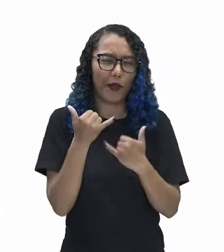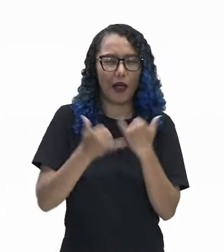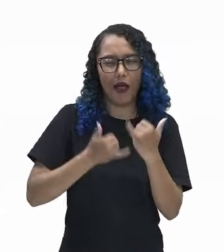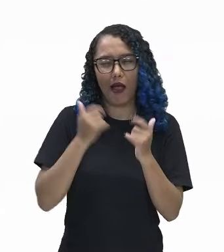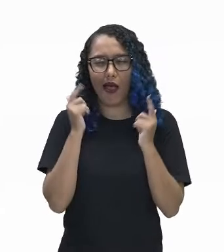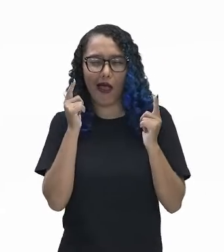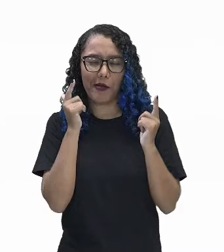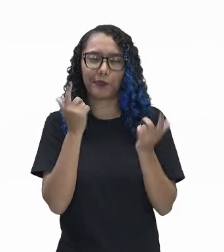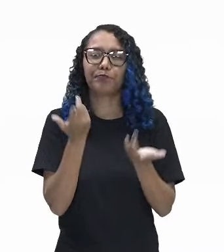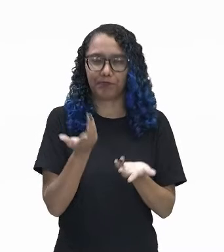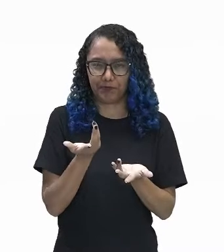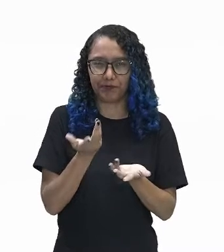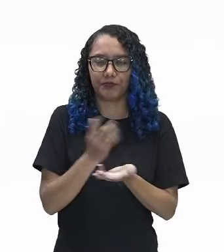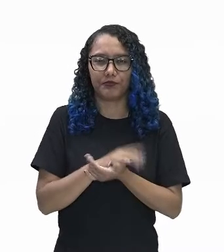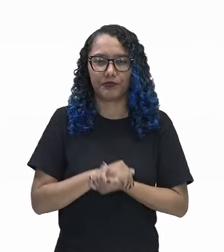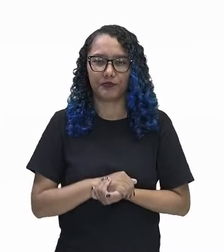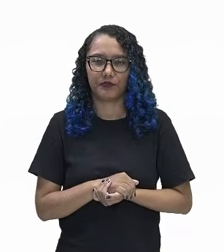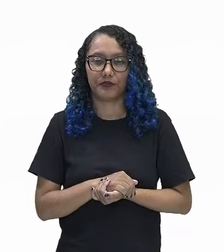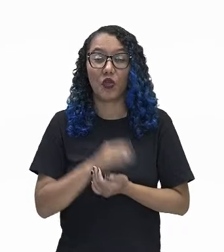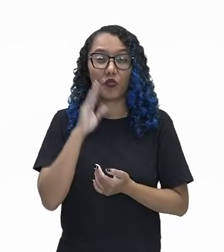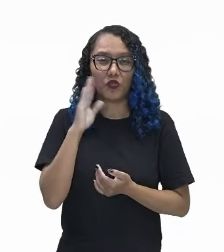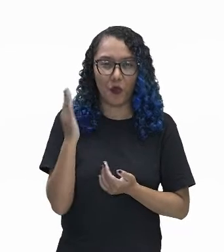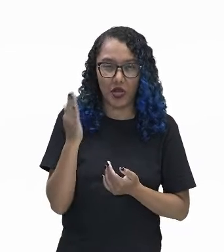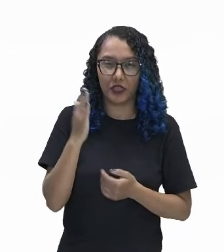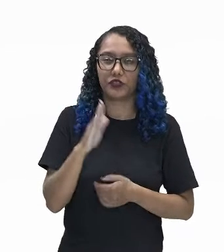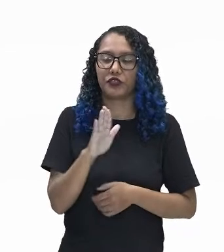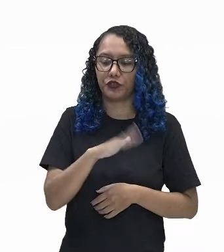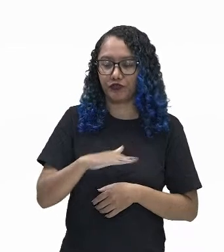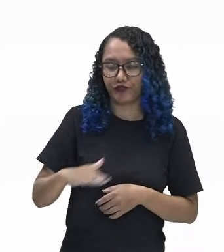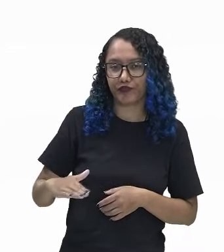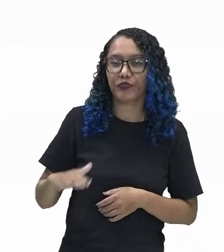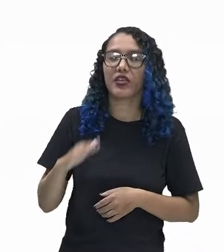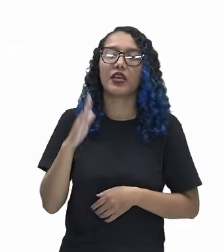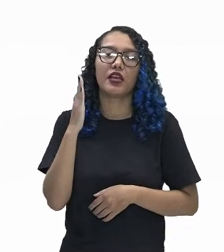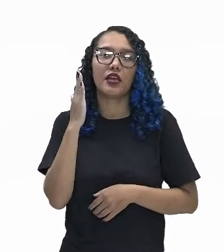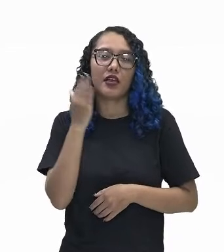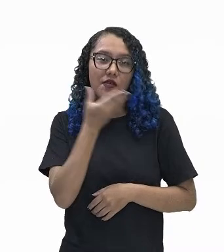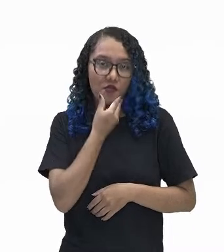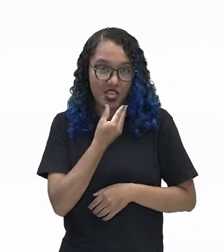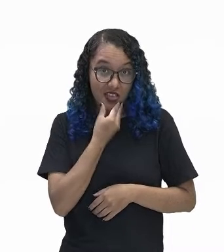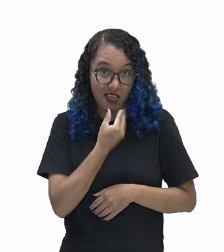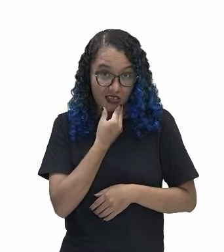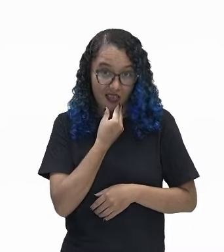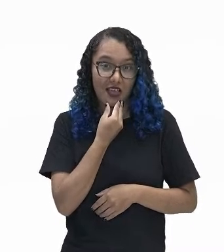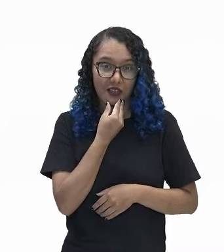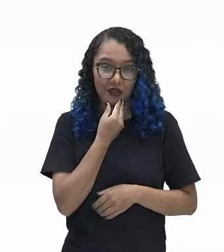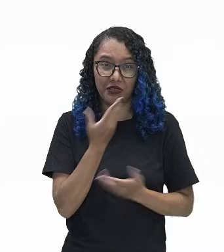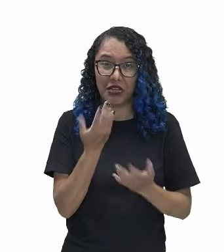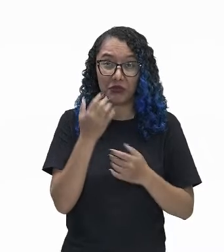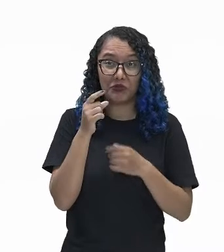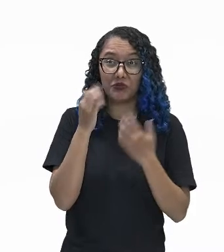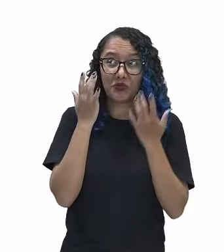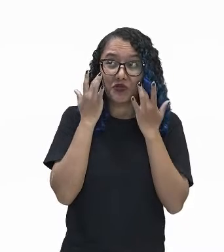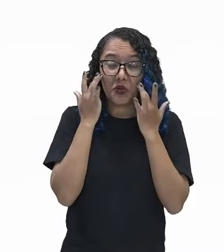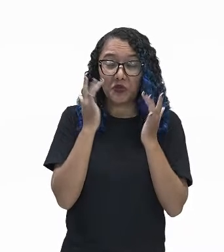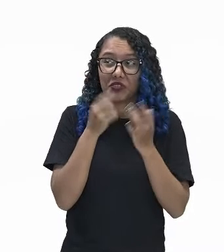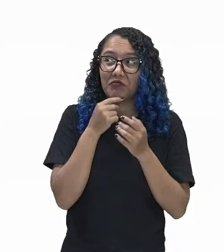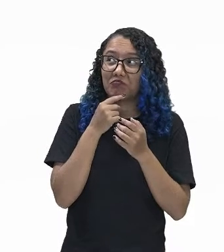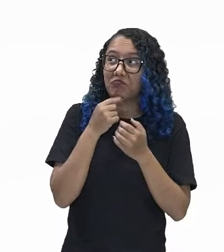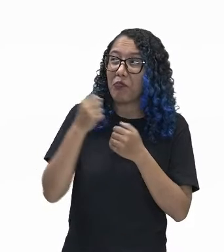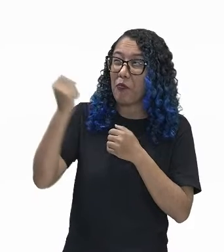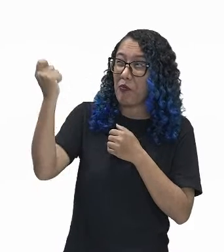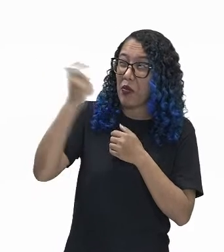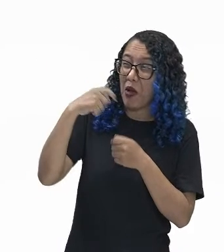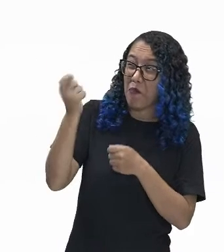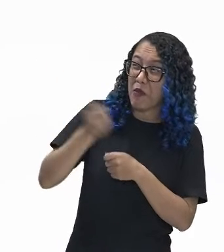divertir. Principalmente aí os meninos, né, que gostam de ficar, não sei nem como é que consegue, que o sol chega a